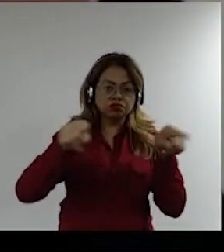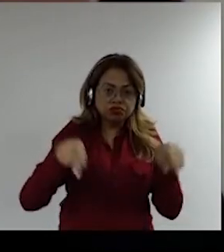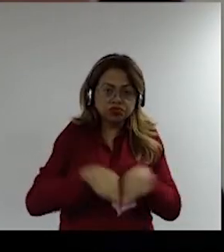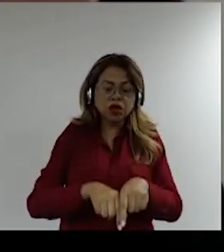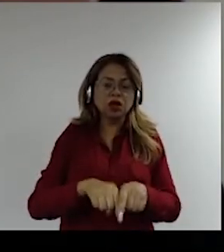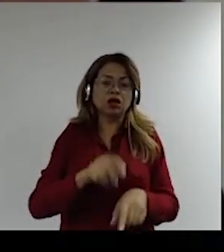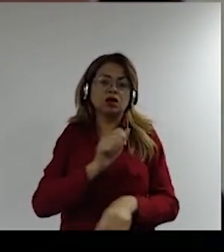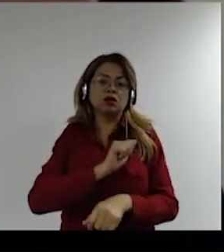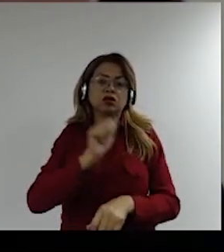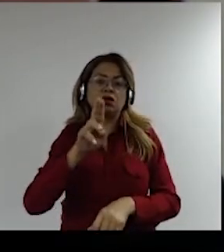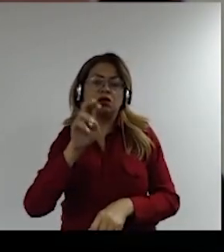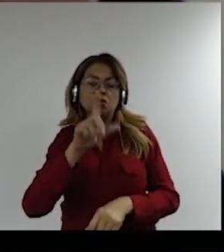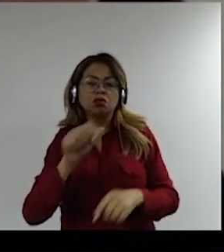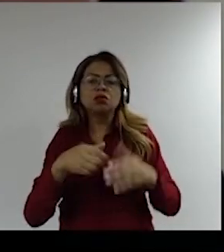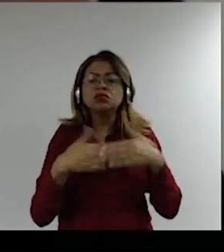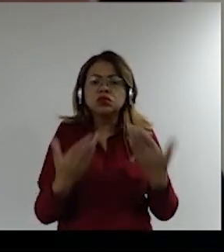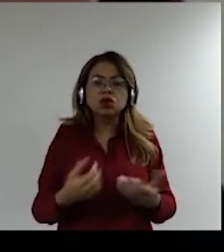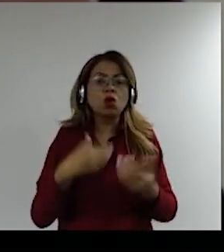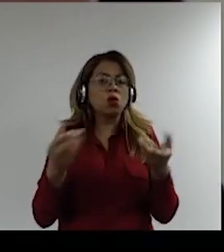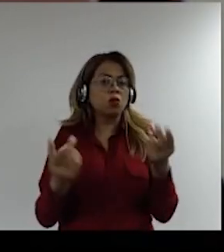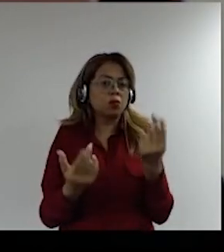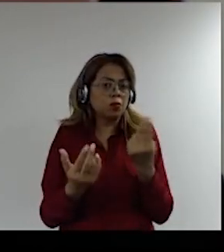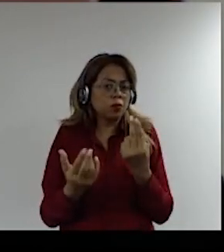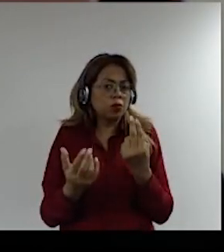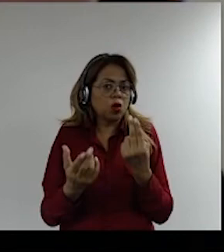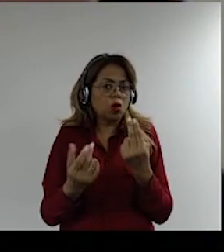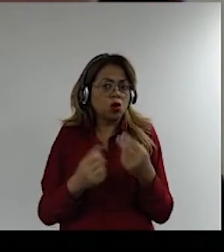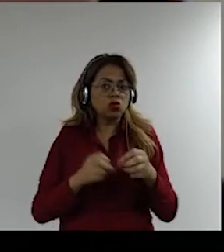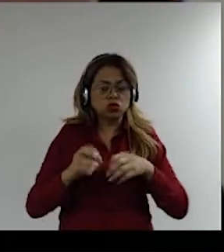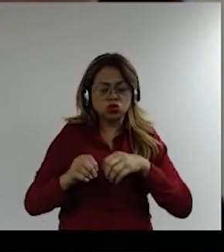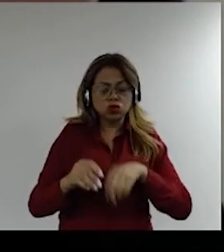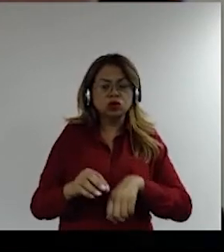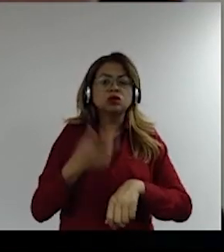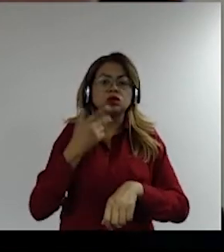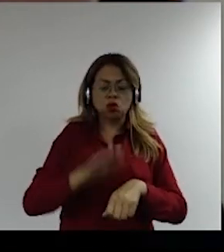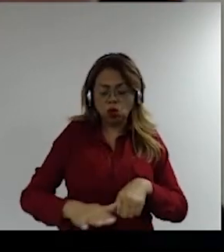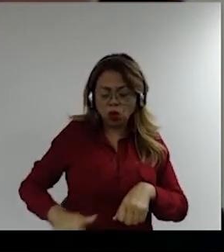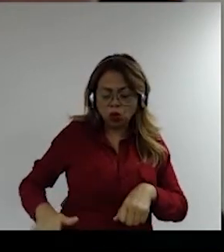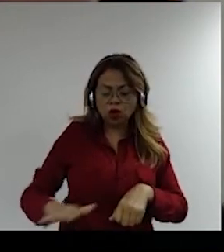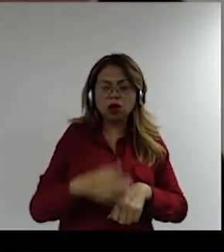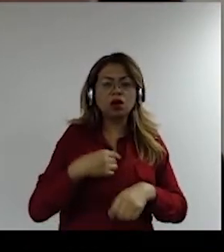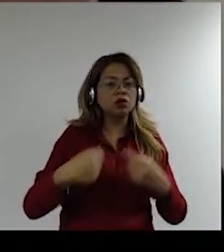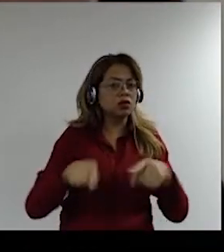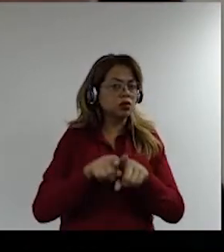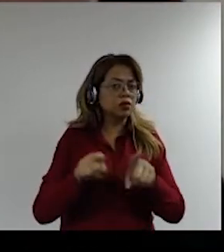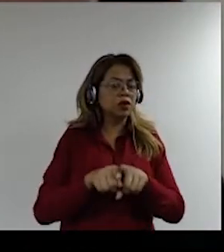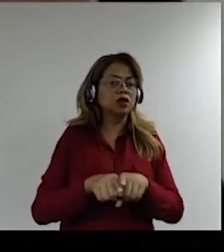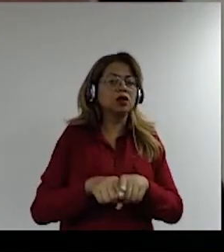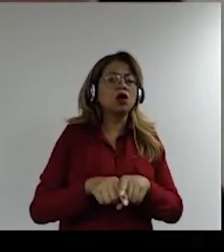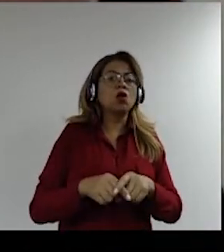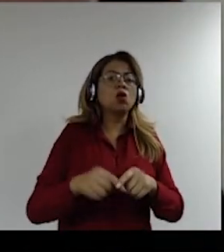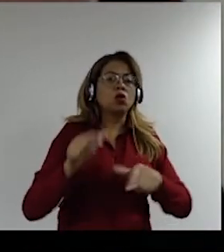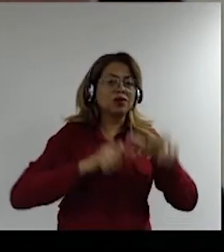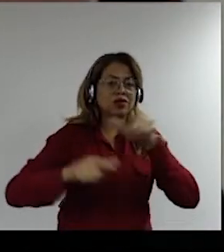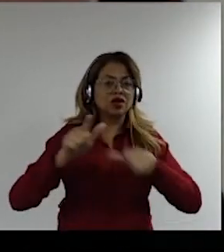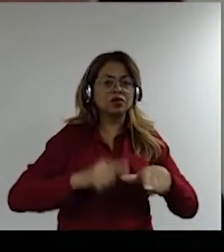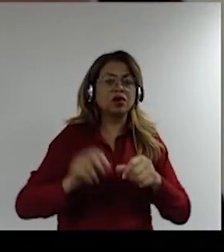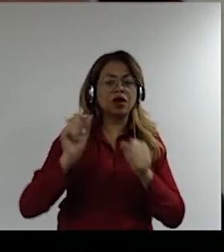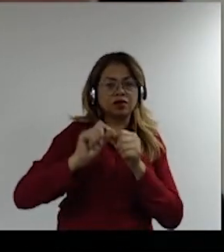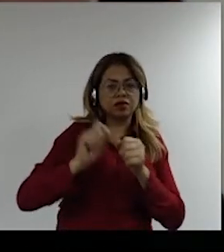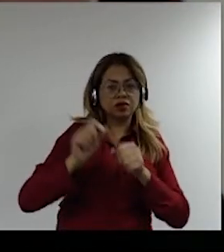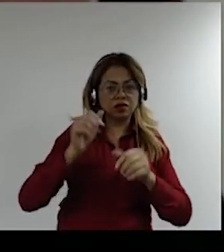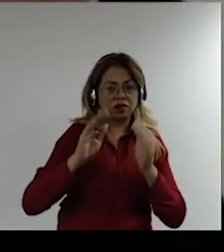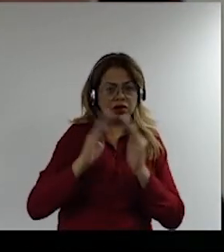fosse o que acontece hoje no ensino fundamental, chamada tarefa de casa, né? Mas eu não vejo também, neste